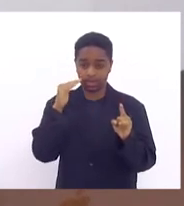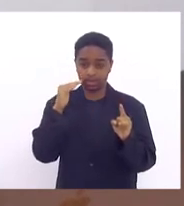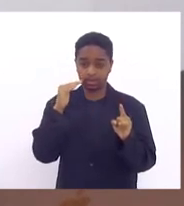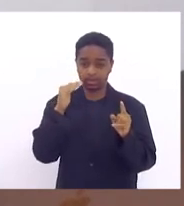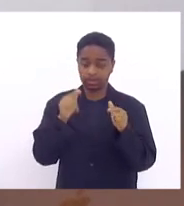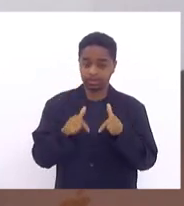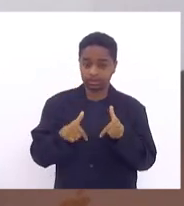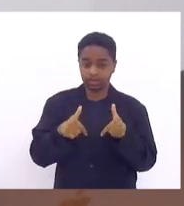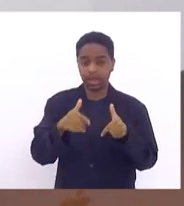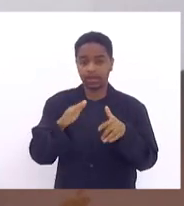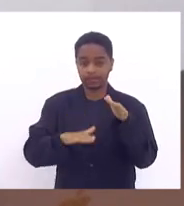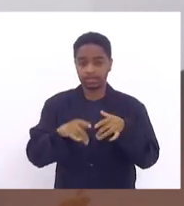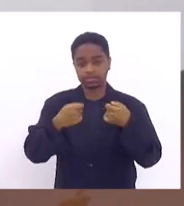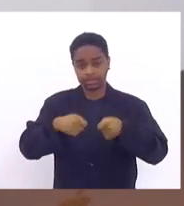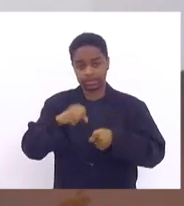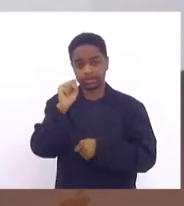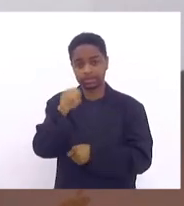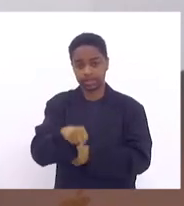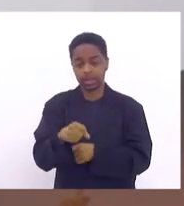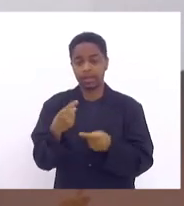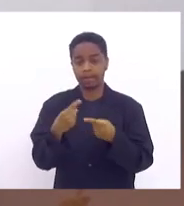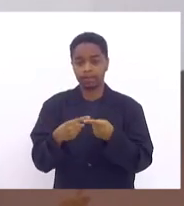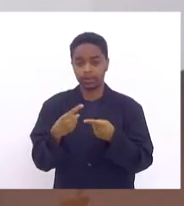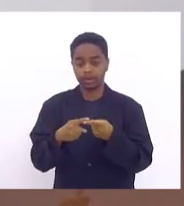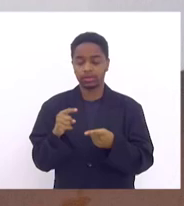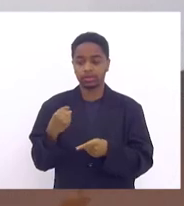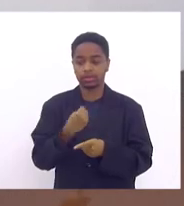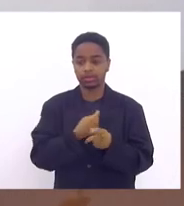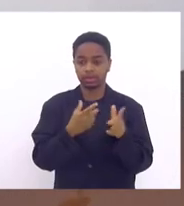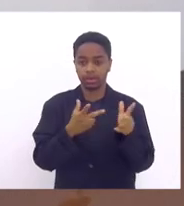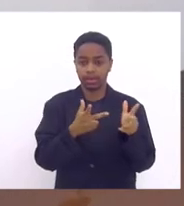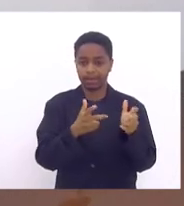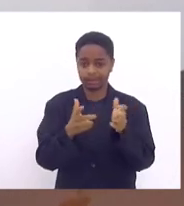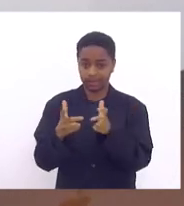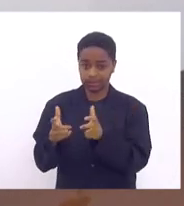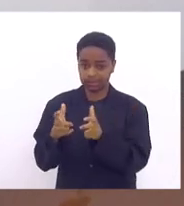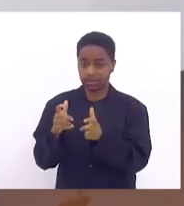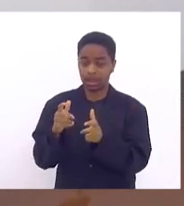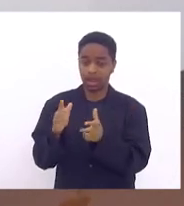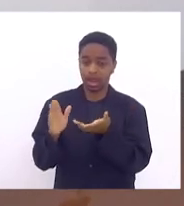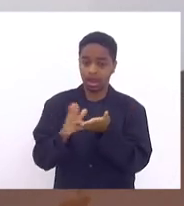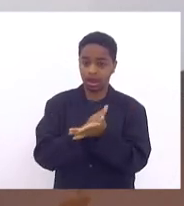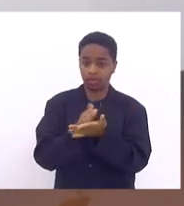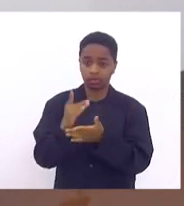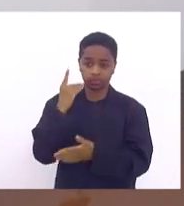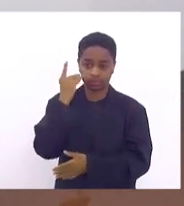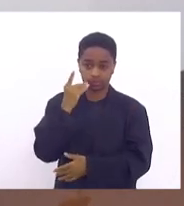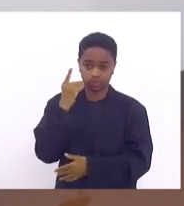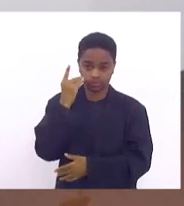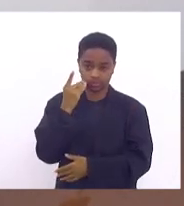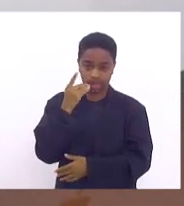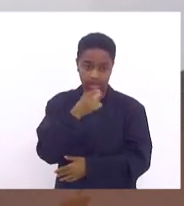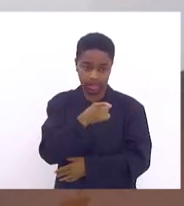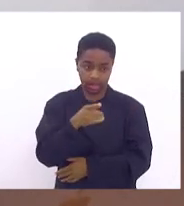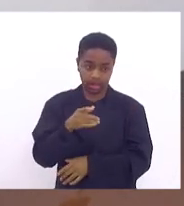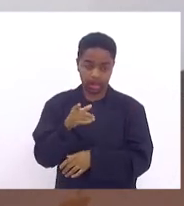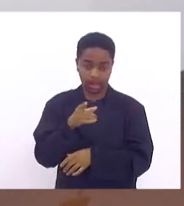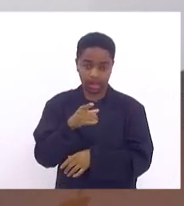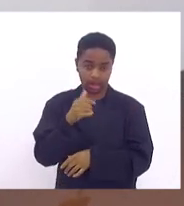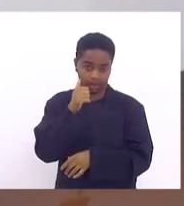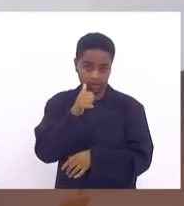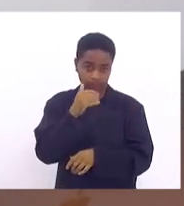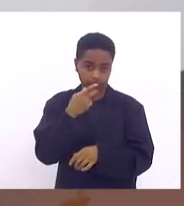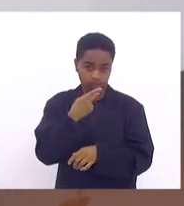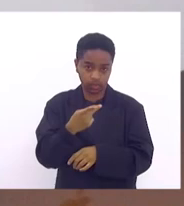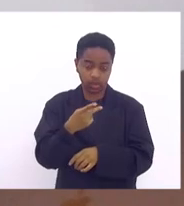necessárias sim porque temos observado que os parlamentares E essas foram as palavras dela eh